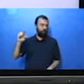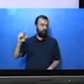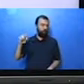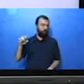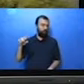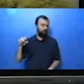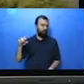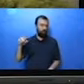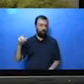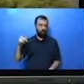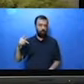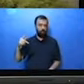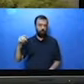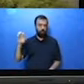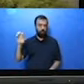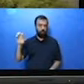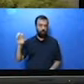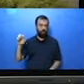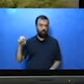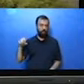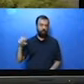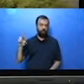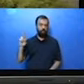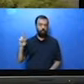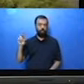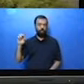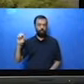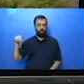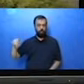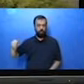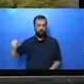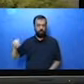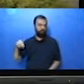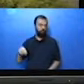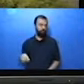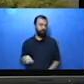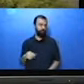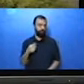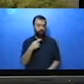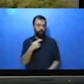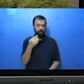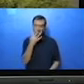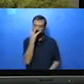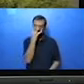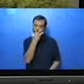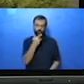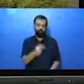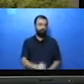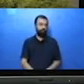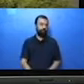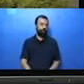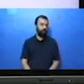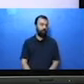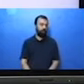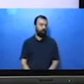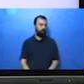Paraíba e Rio Grande do Norte. Olha o Planalto do Borborema, que coisa mais linda.